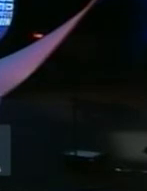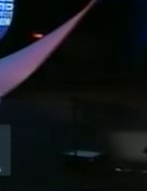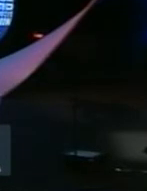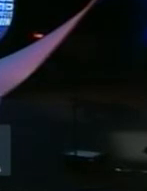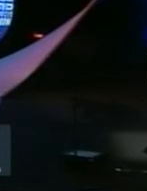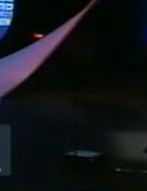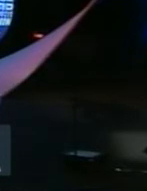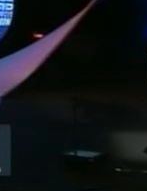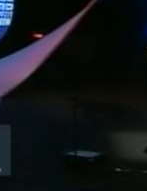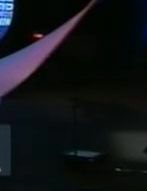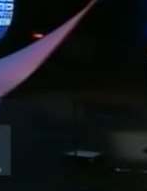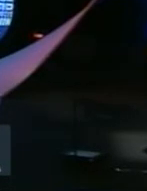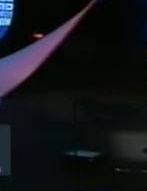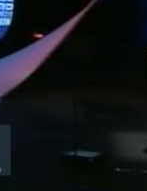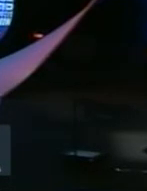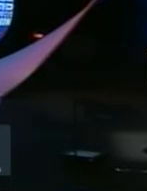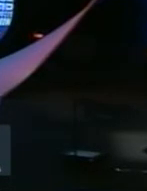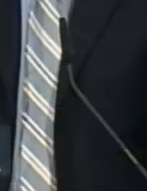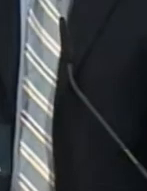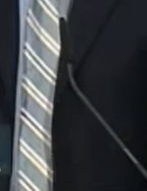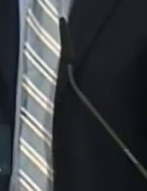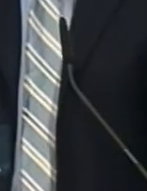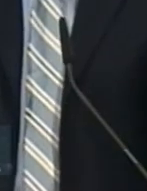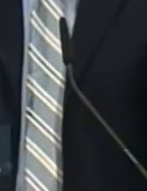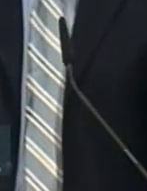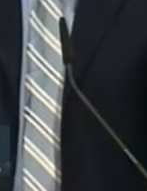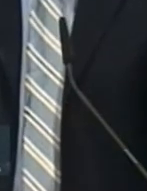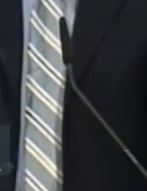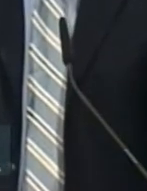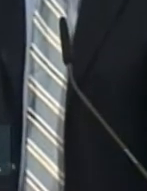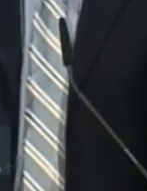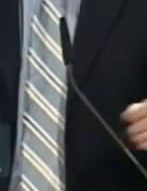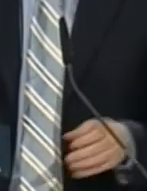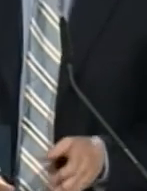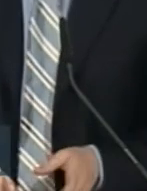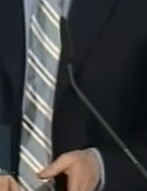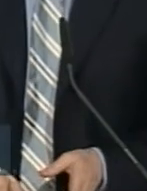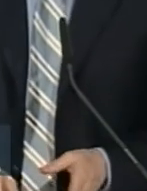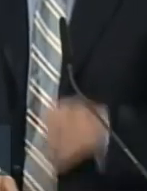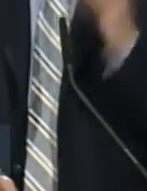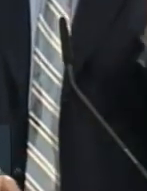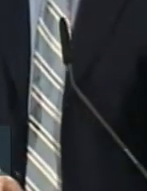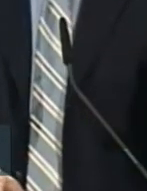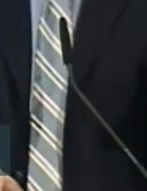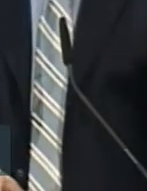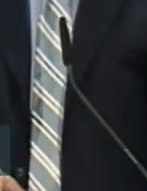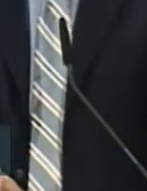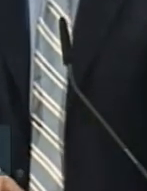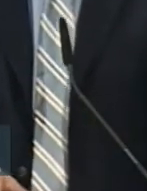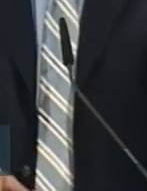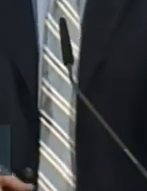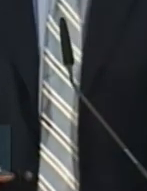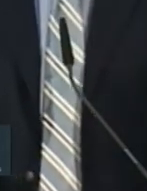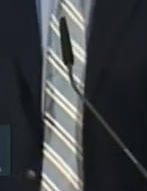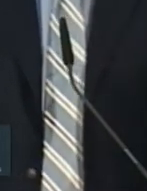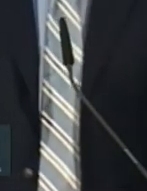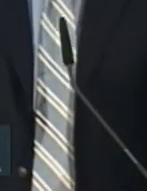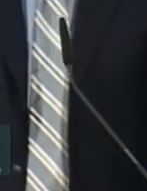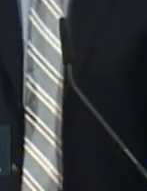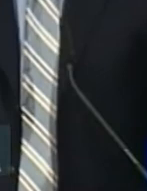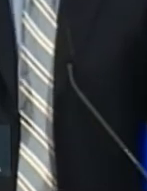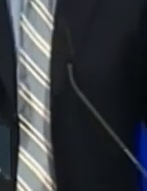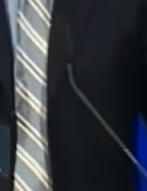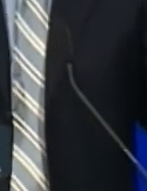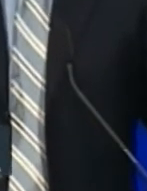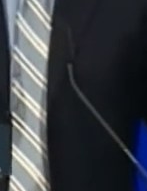uma fração do preço de hoje. Daqui a 12 anos, esses celulares serão 20 vezes mais rápidos e um telefone que